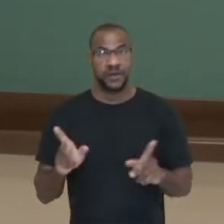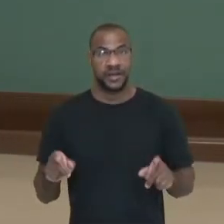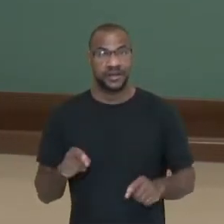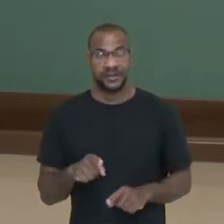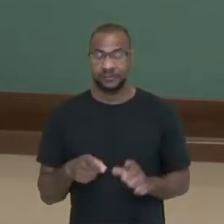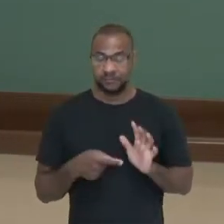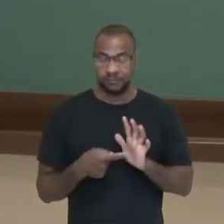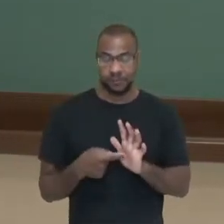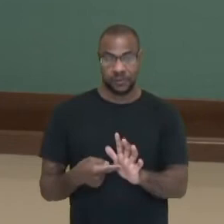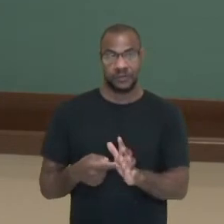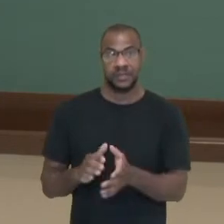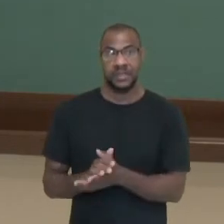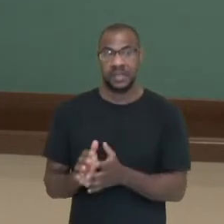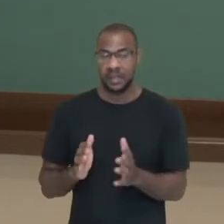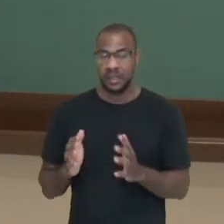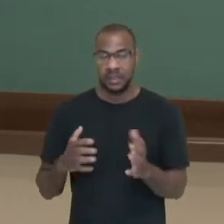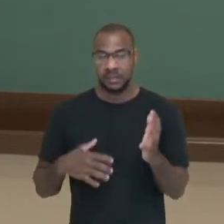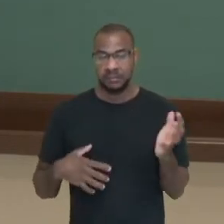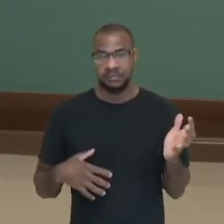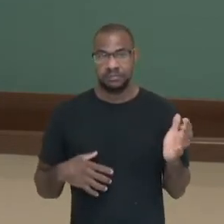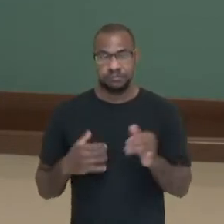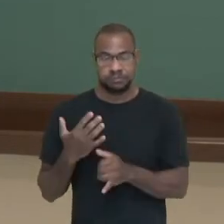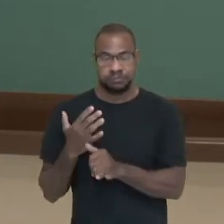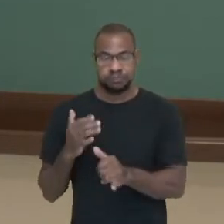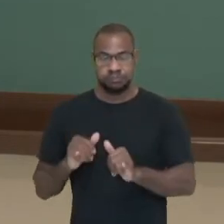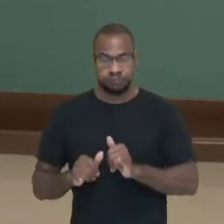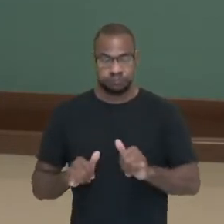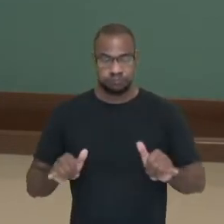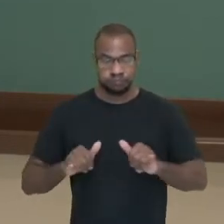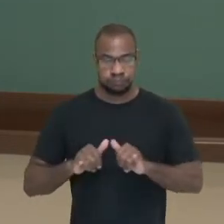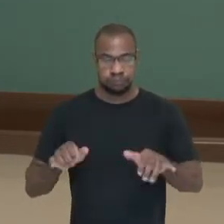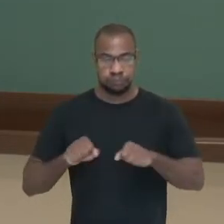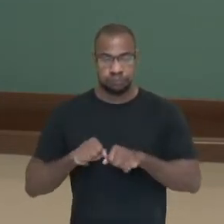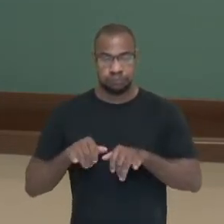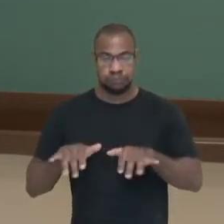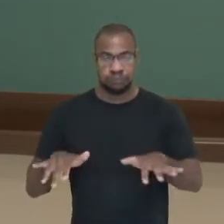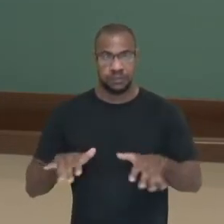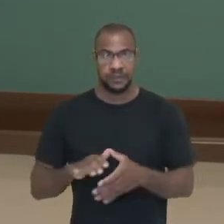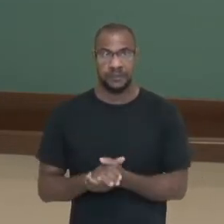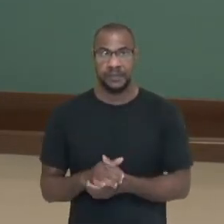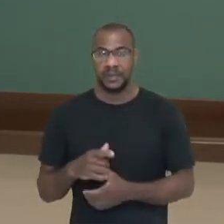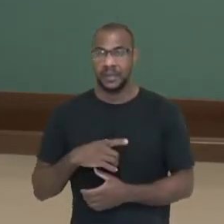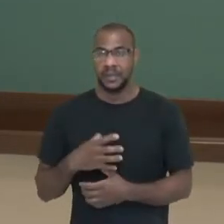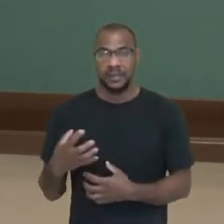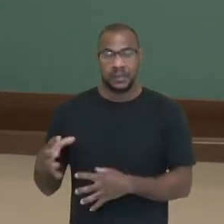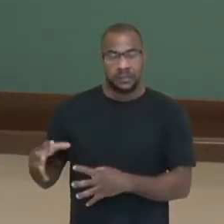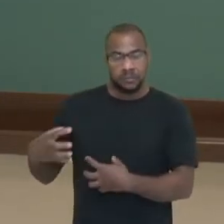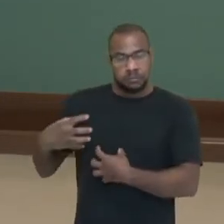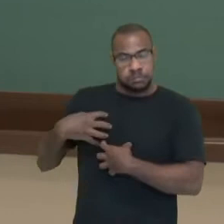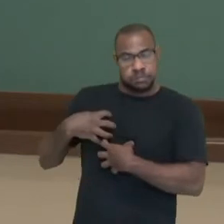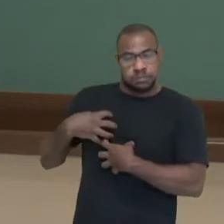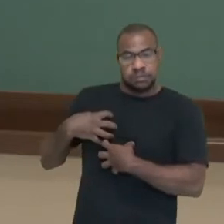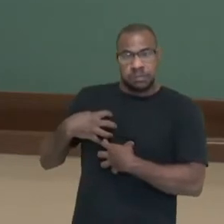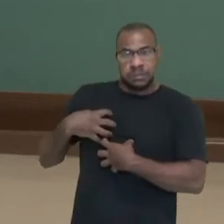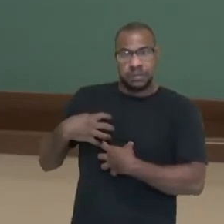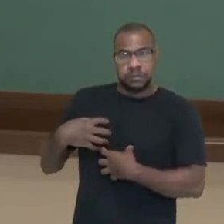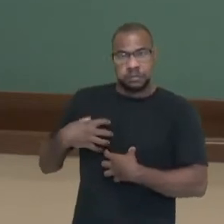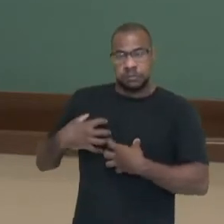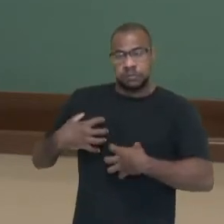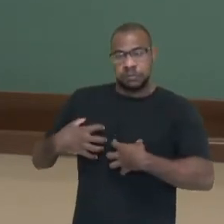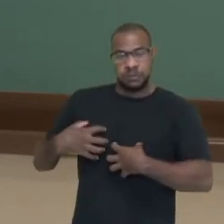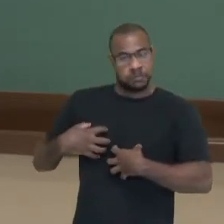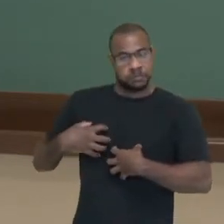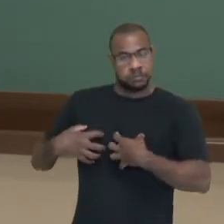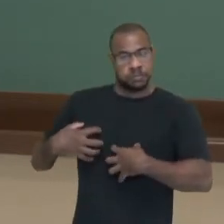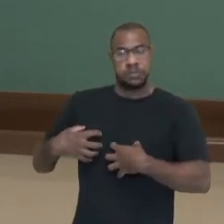oscila o ar e essa vibração, essa energia, ela vai se propagar. E quando ela chega no teu sensor, ela oscila aos arredores